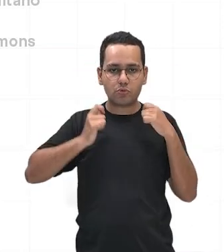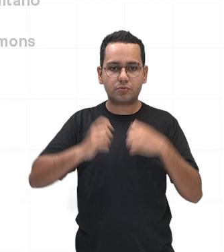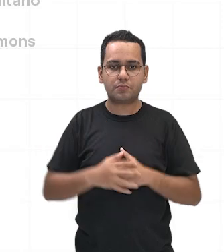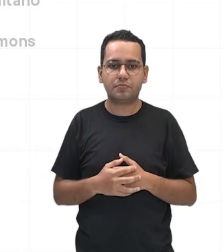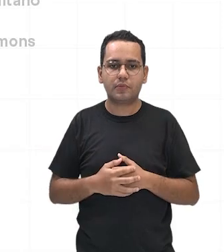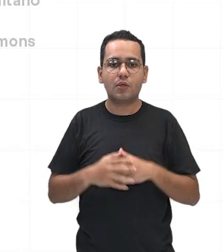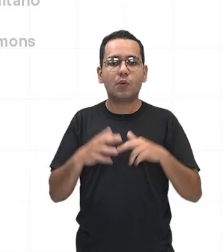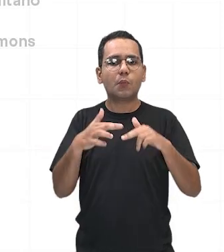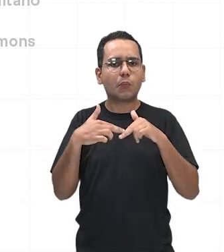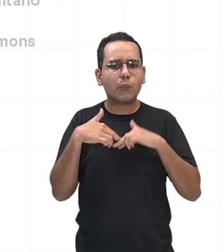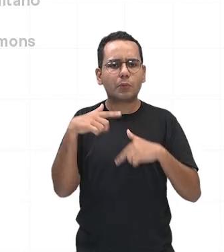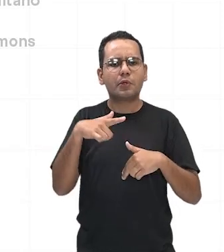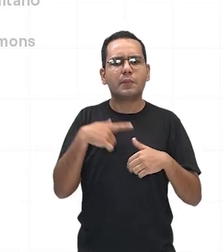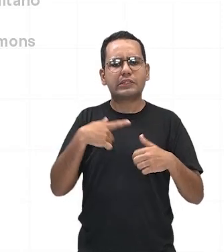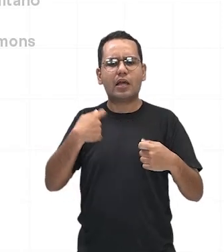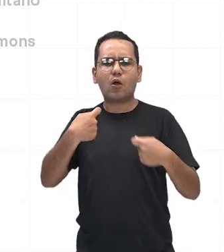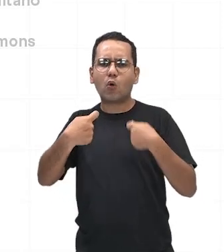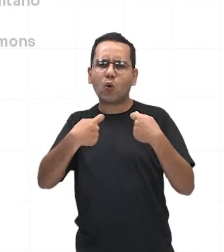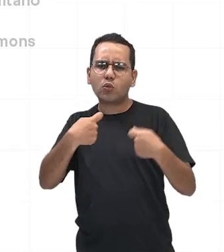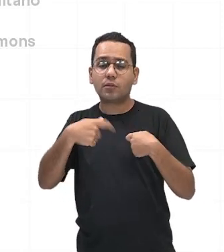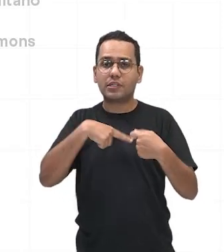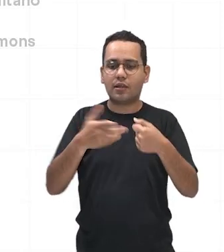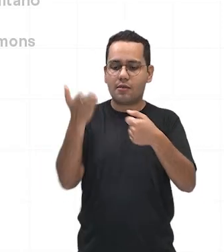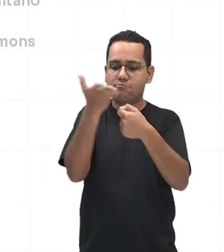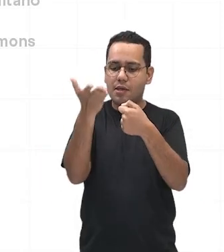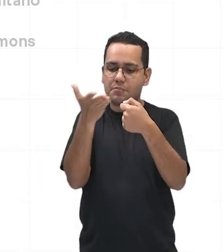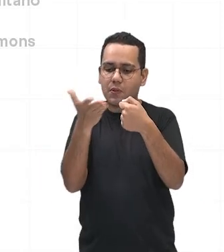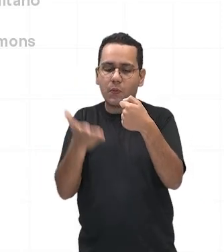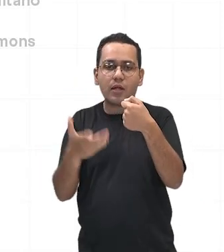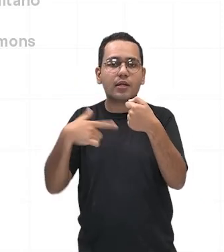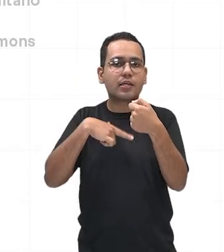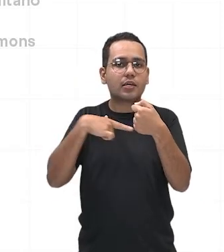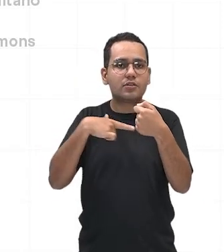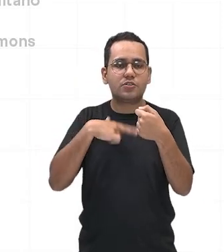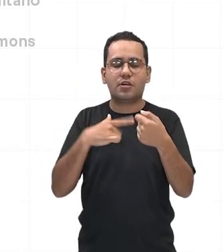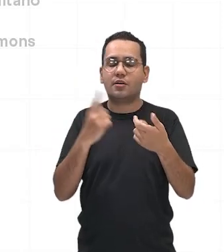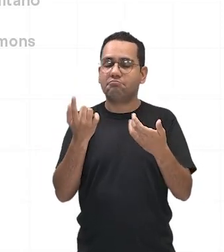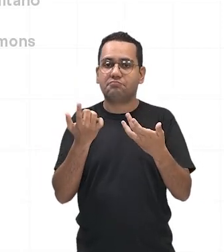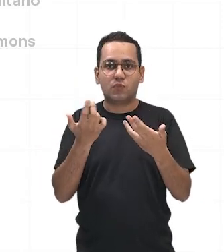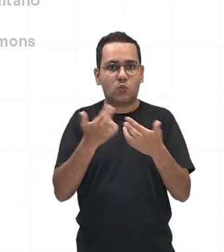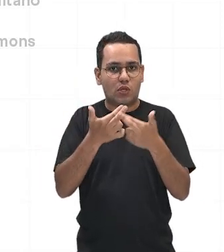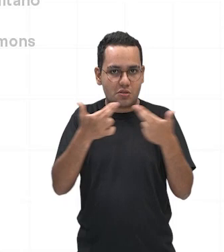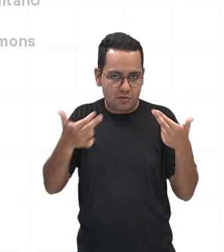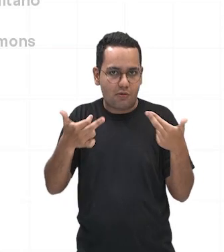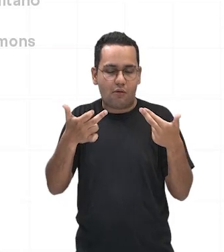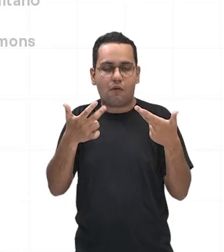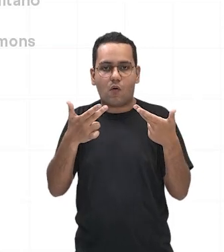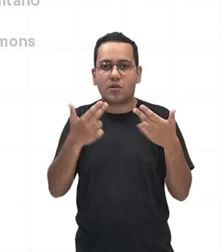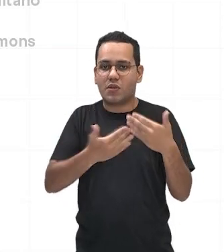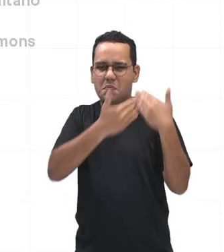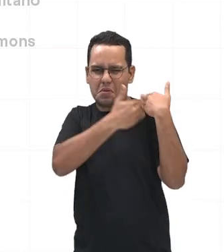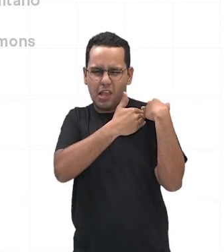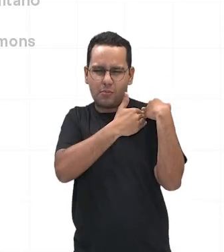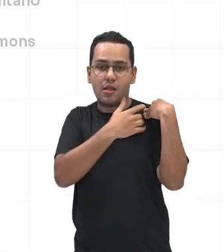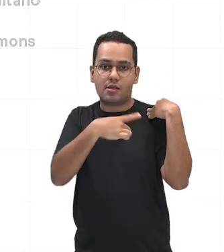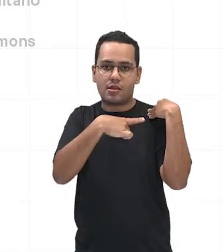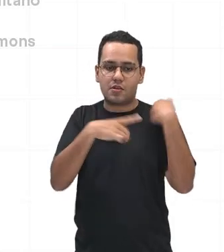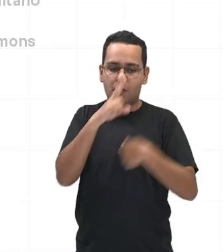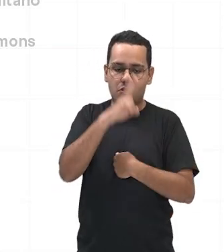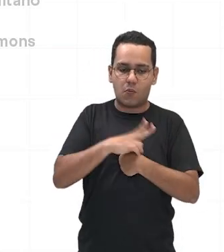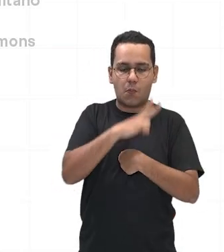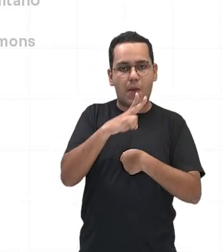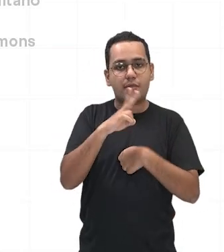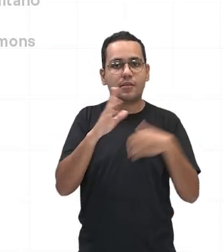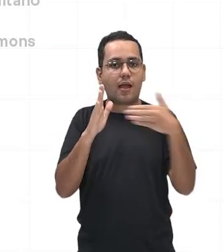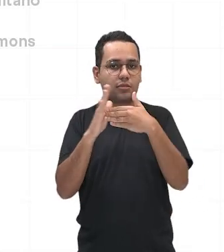criada uma hierarquia de cargos e funções que ia do pároco ao papa. Essa hierarquia é